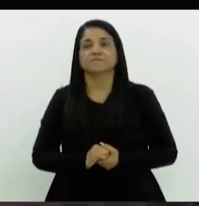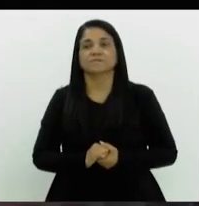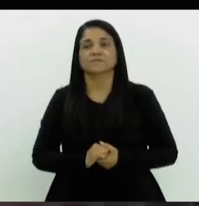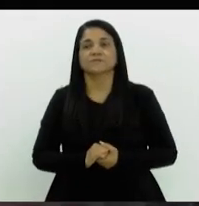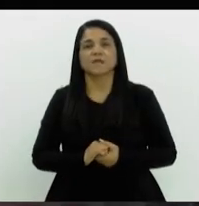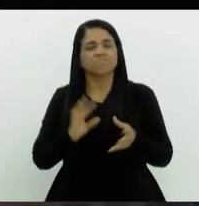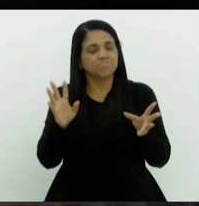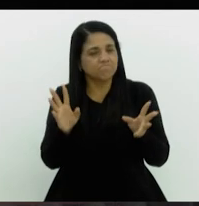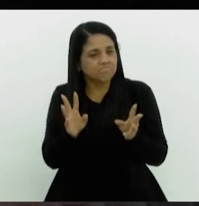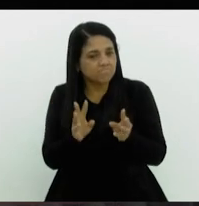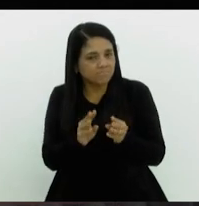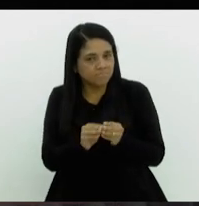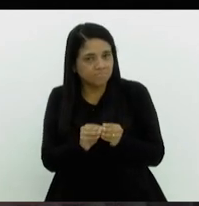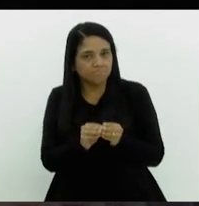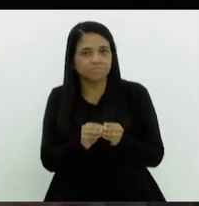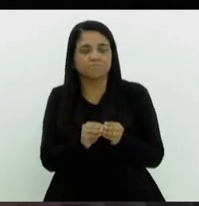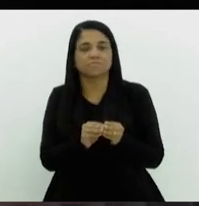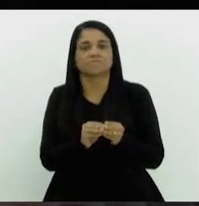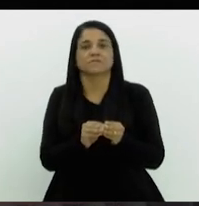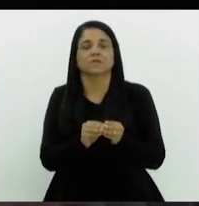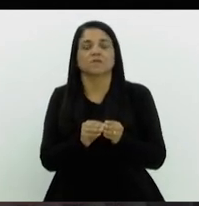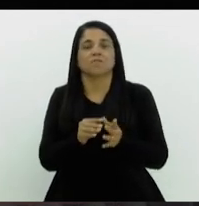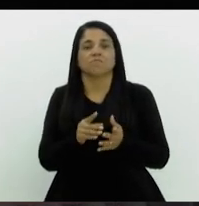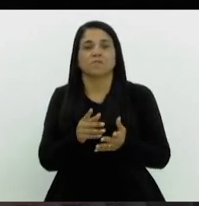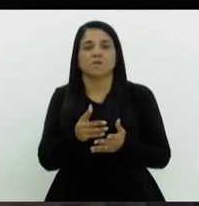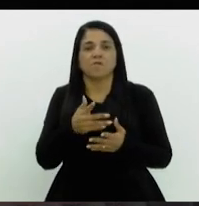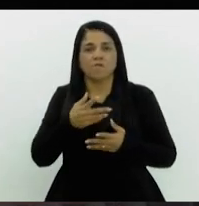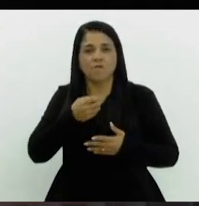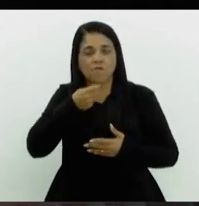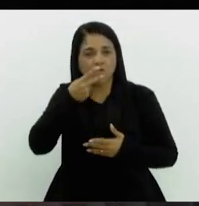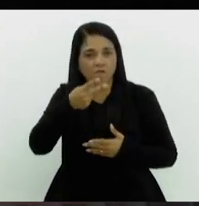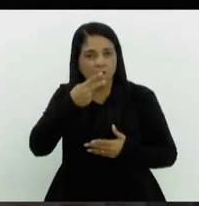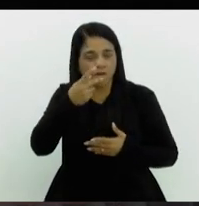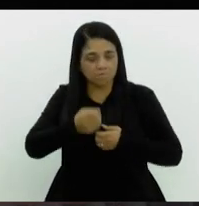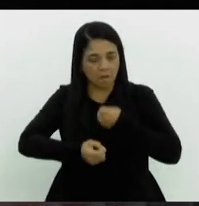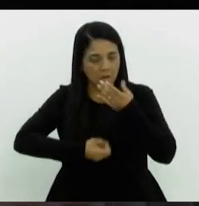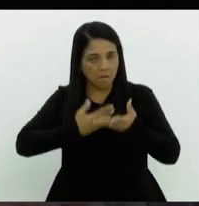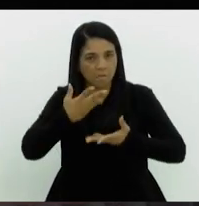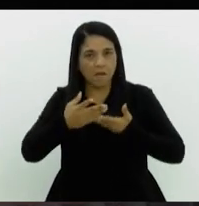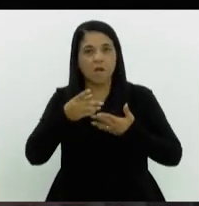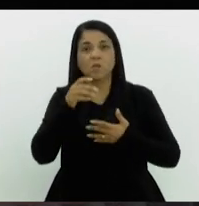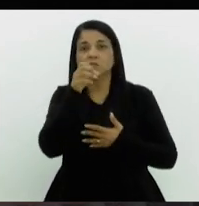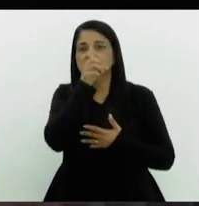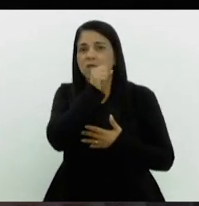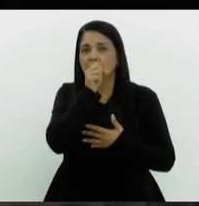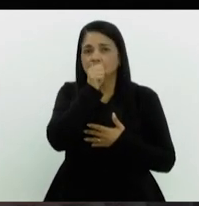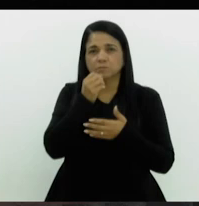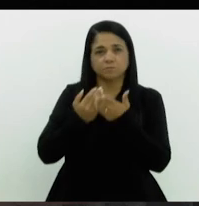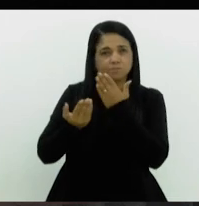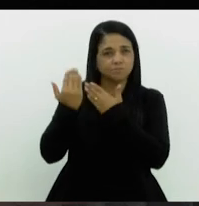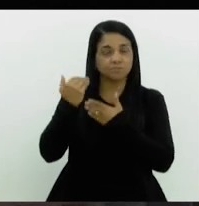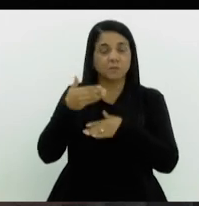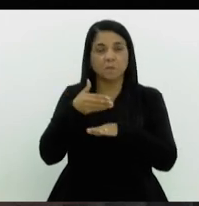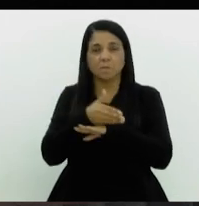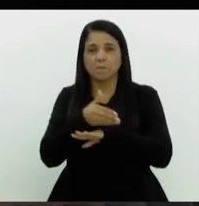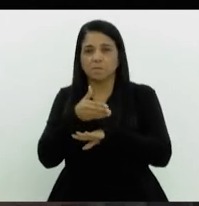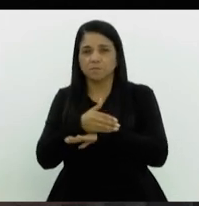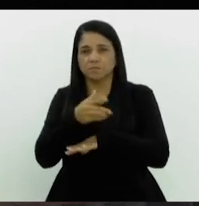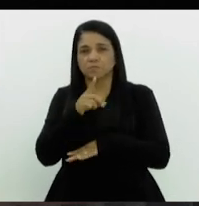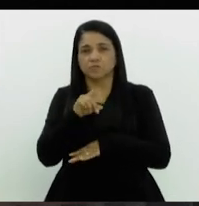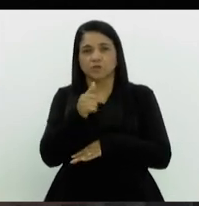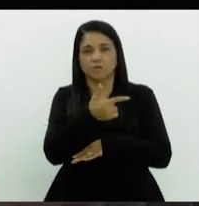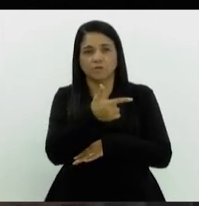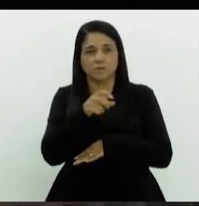Serei breve, presidente. Eu queria falar sobre o sábado que eu tive, que eu participei no dia 25